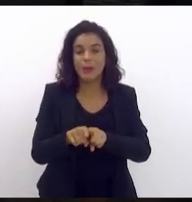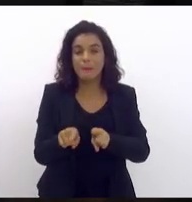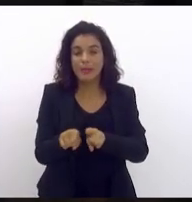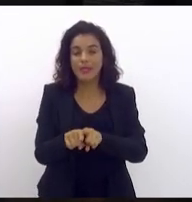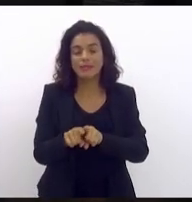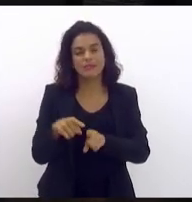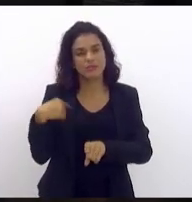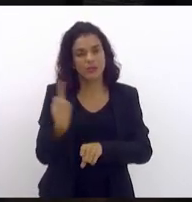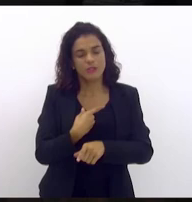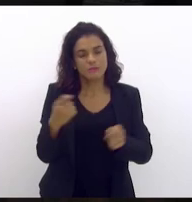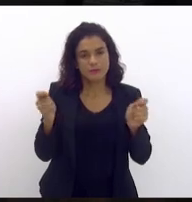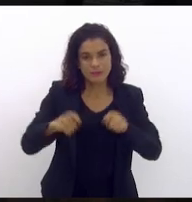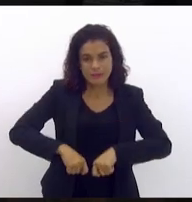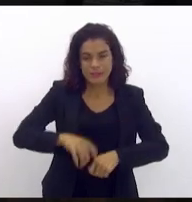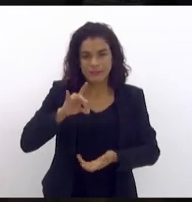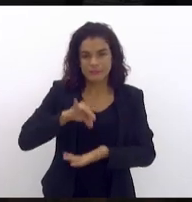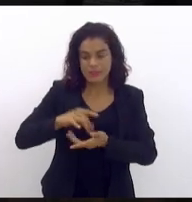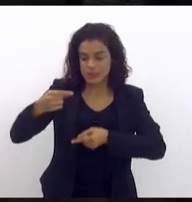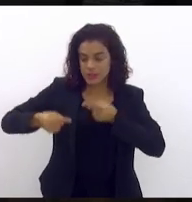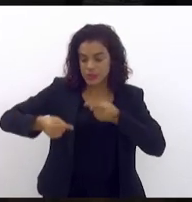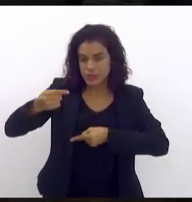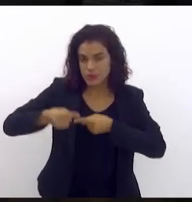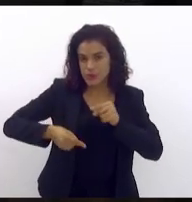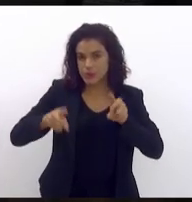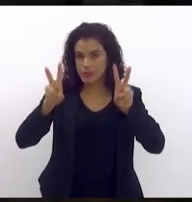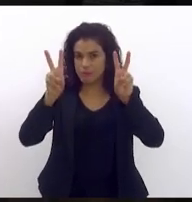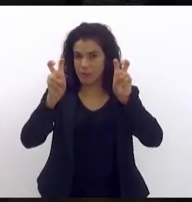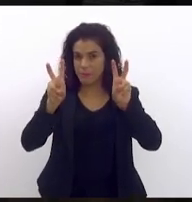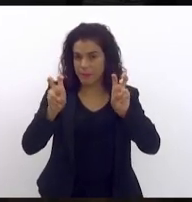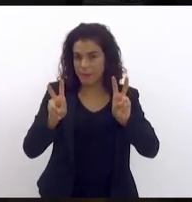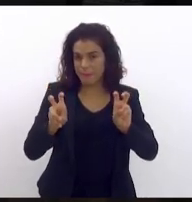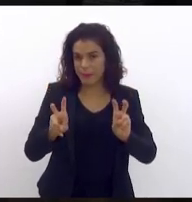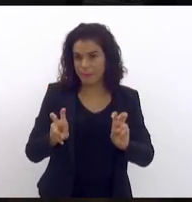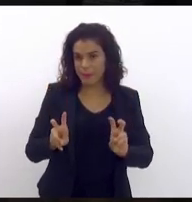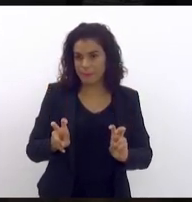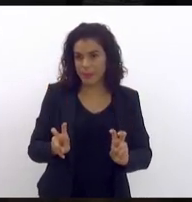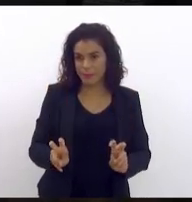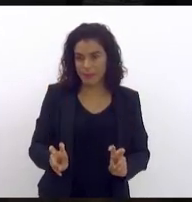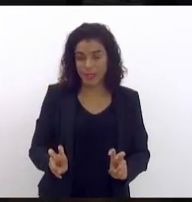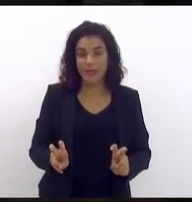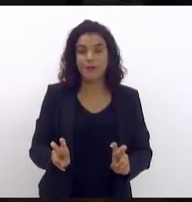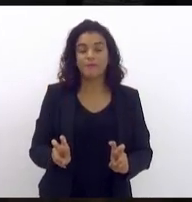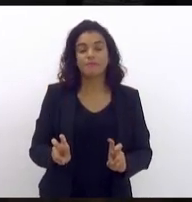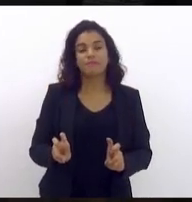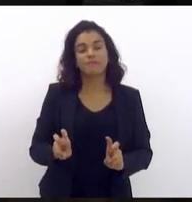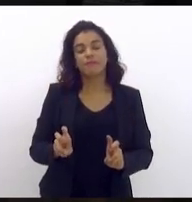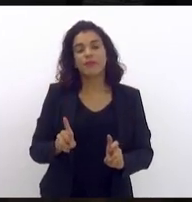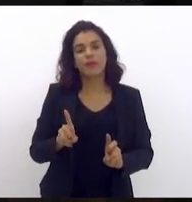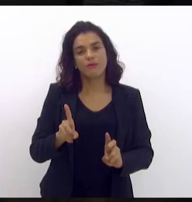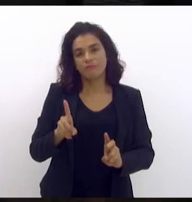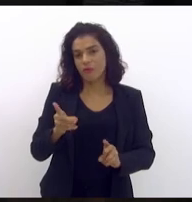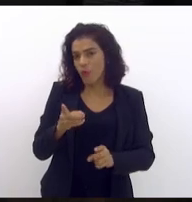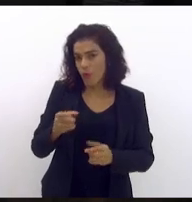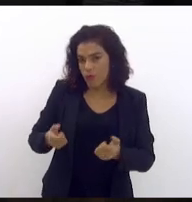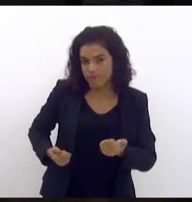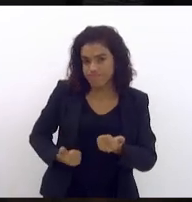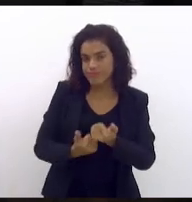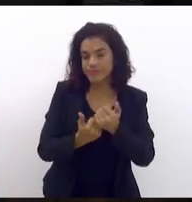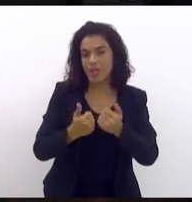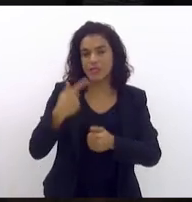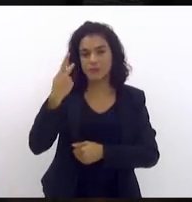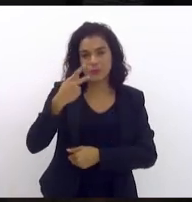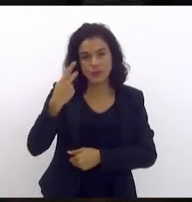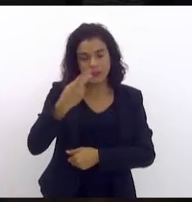possamos de fato discutir a temática e fazer com que as políticas públicas sejam cada